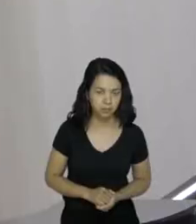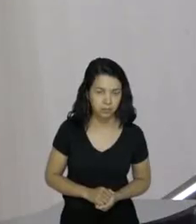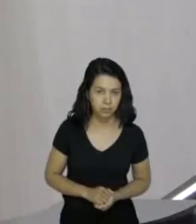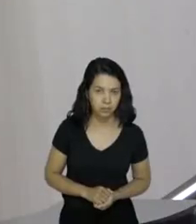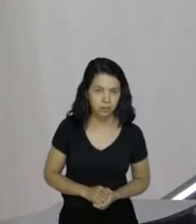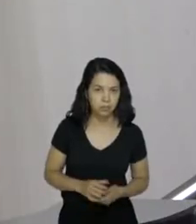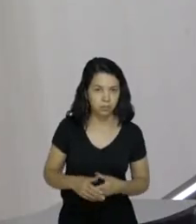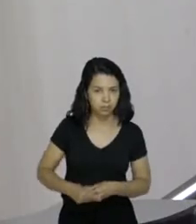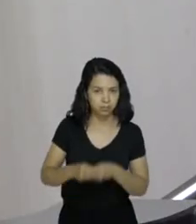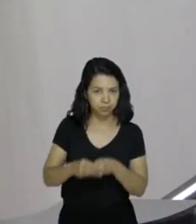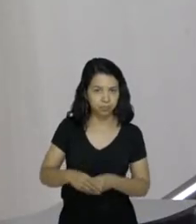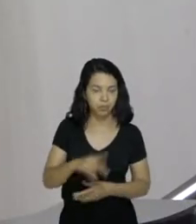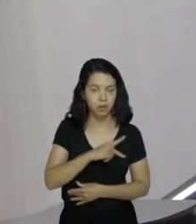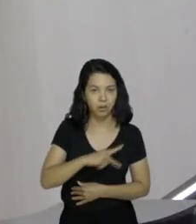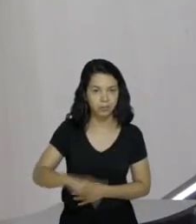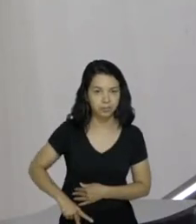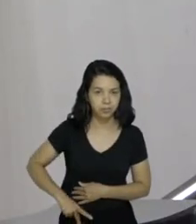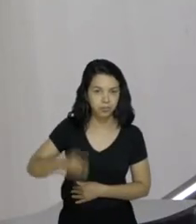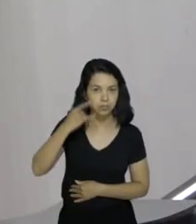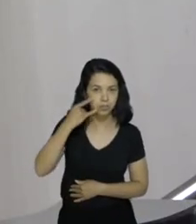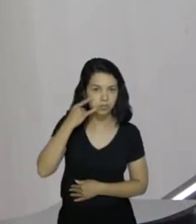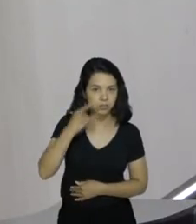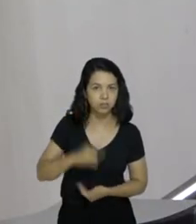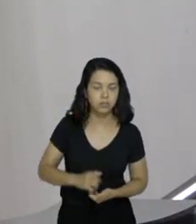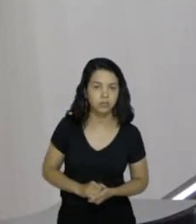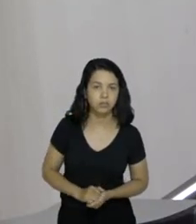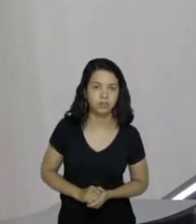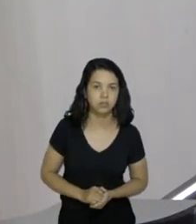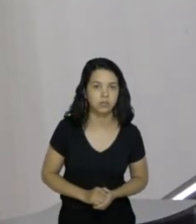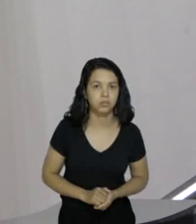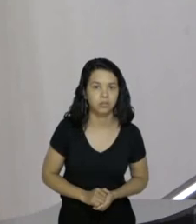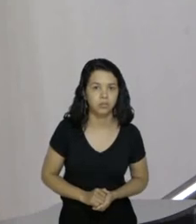nosso presidente Mauro Nadal, permito-me estender